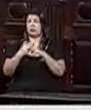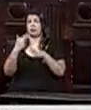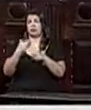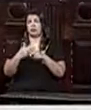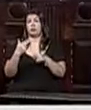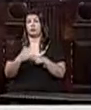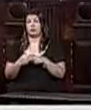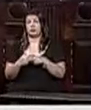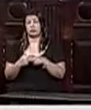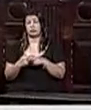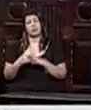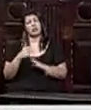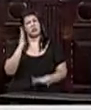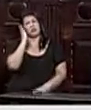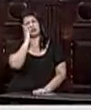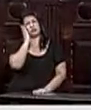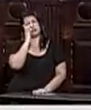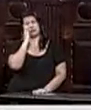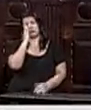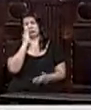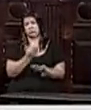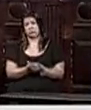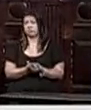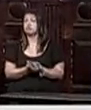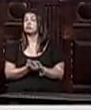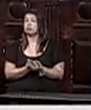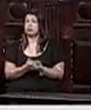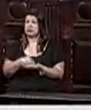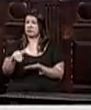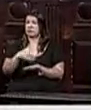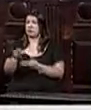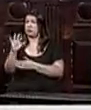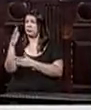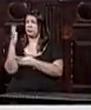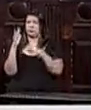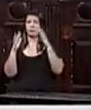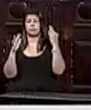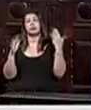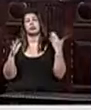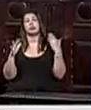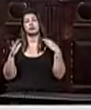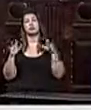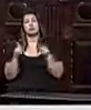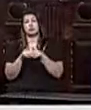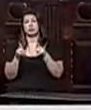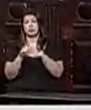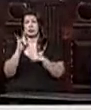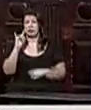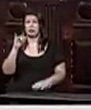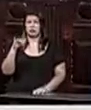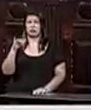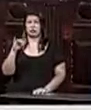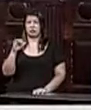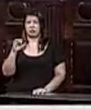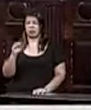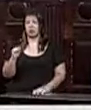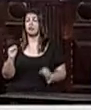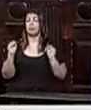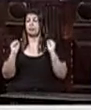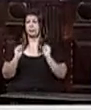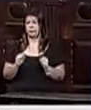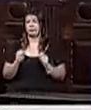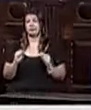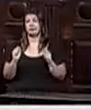Econômica, acreditando que a Secretaria do Meio Ambiente, através do INEA, há de se